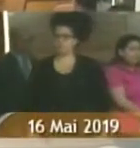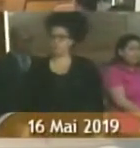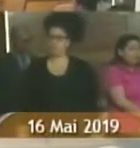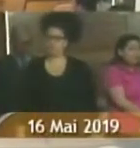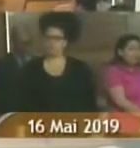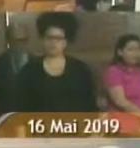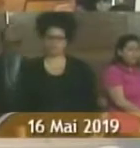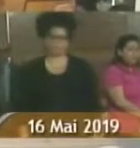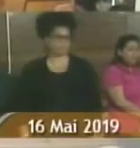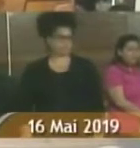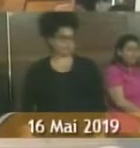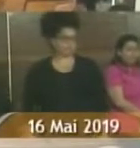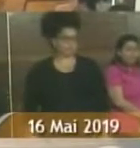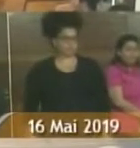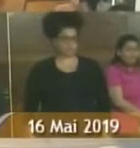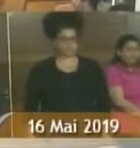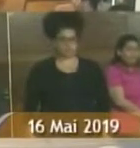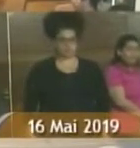Jean.